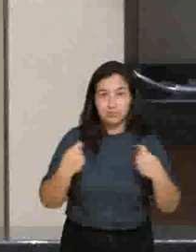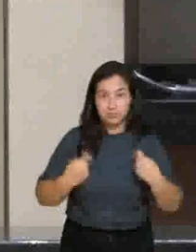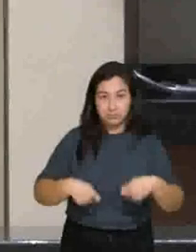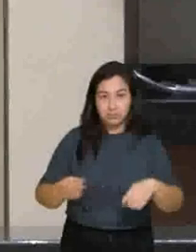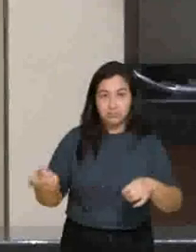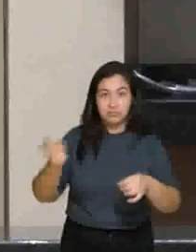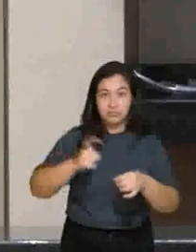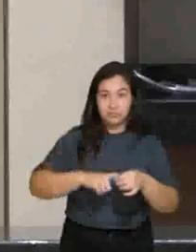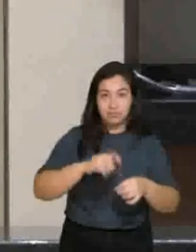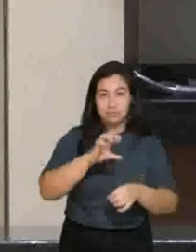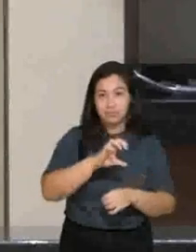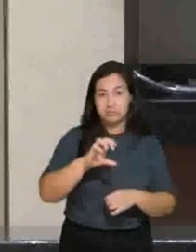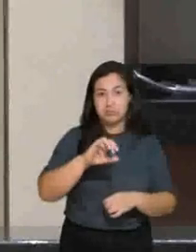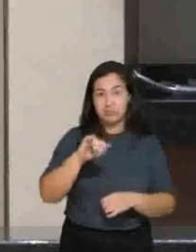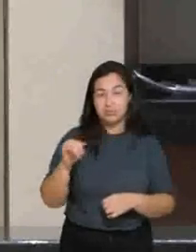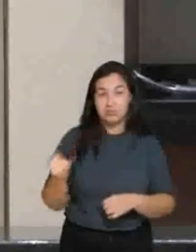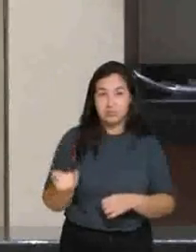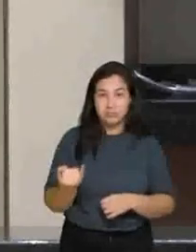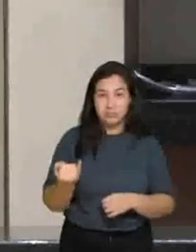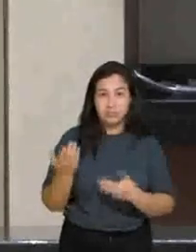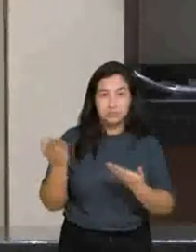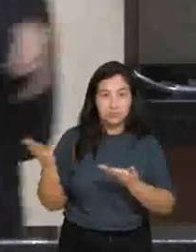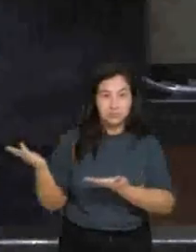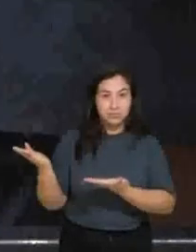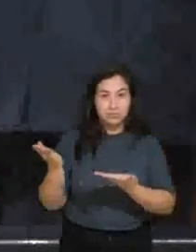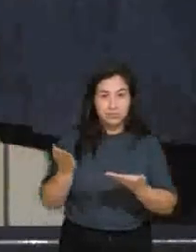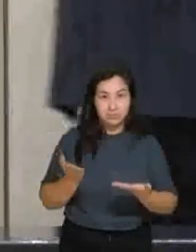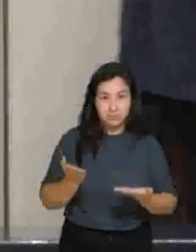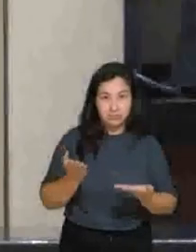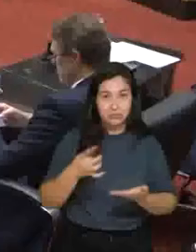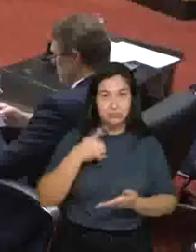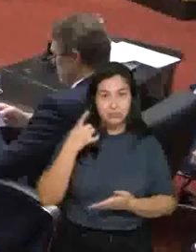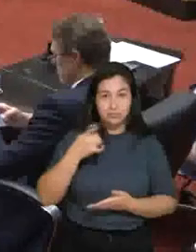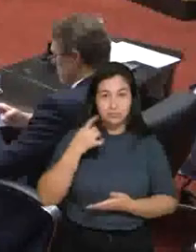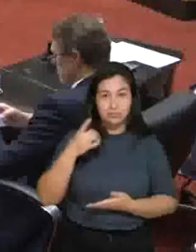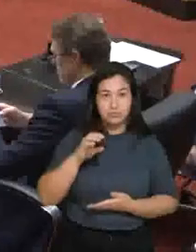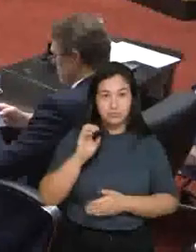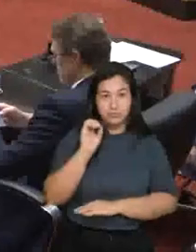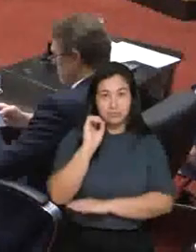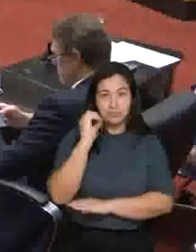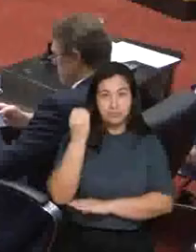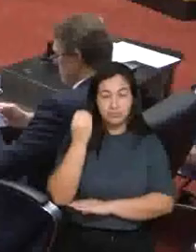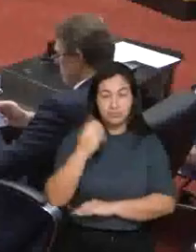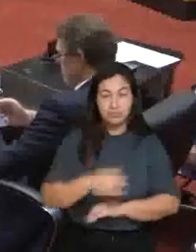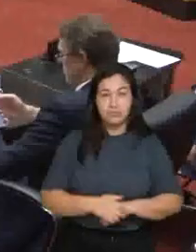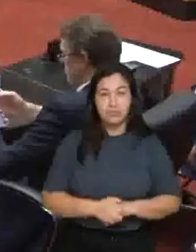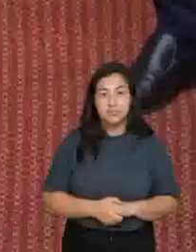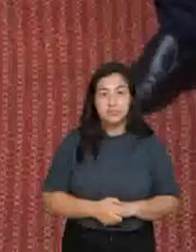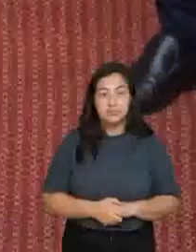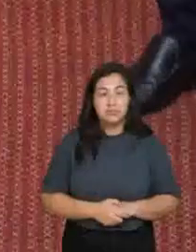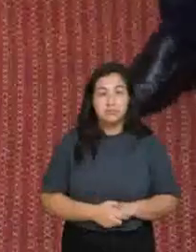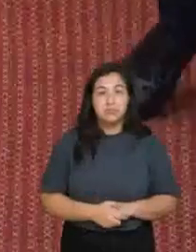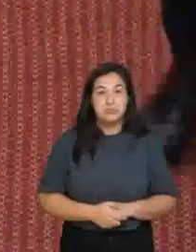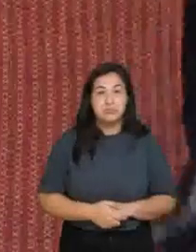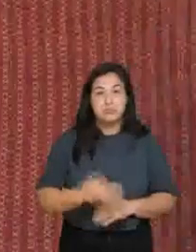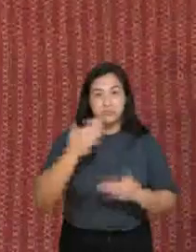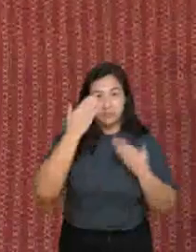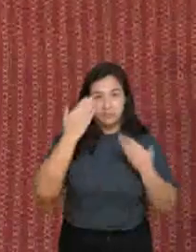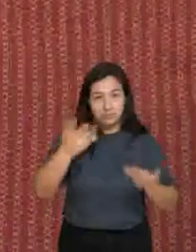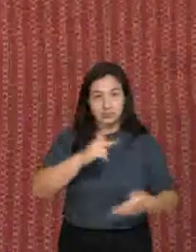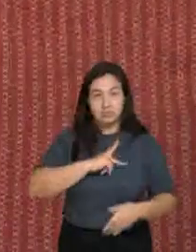de Constituição e Justiça. Com a palavra, deputado Oscar Gutz. Pela ordem, senhor presidente. Obrigado, senhor